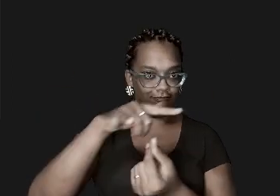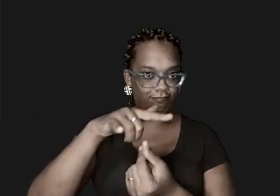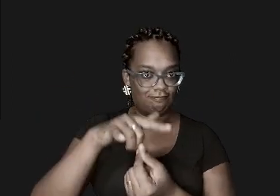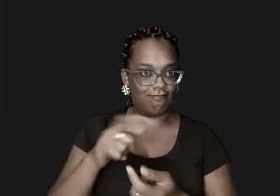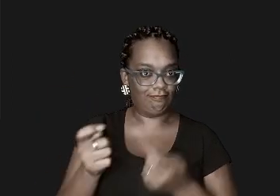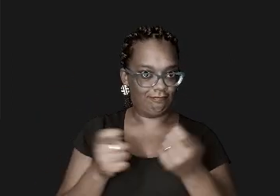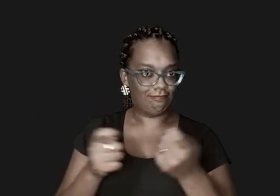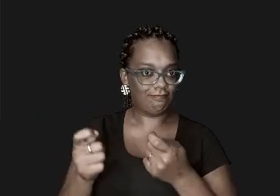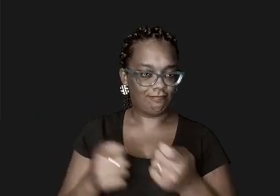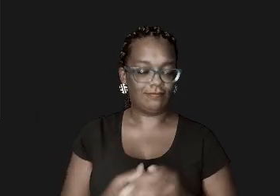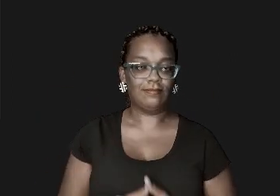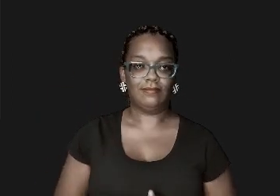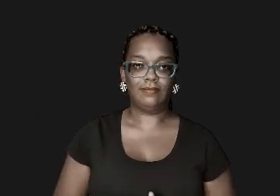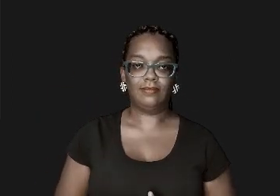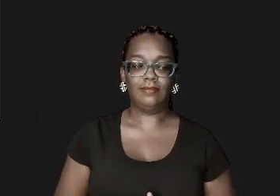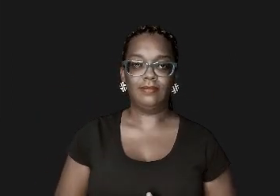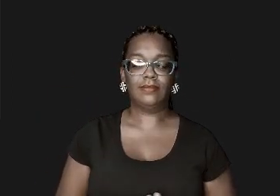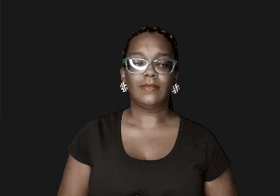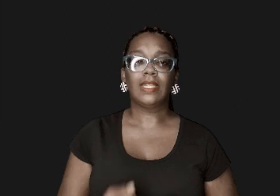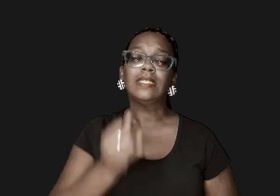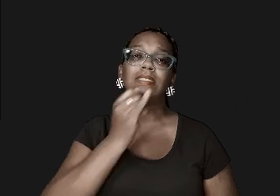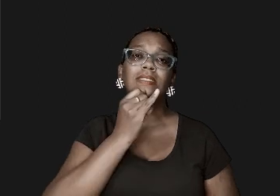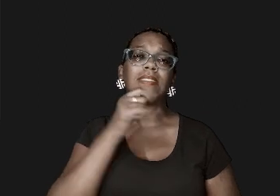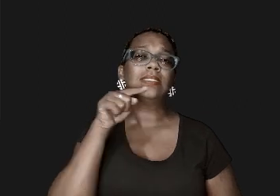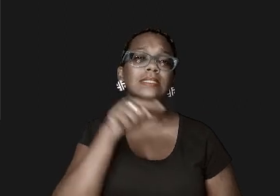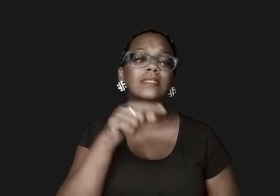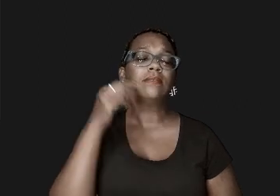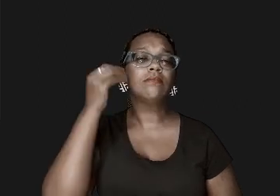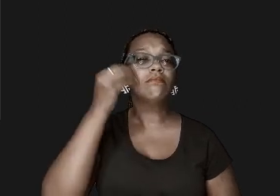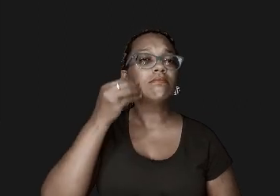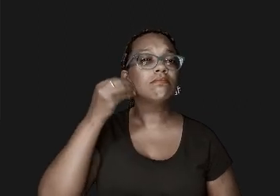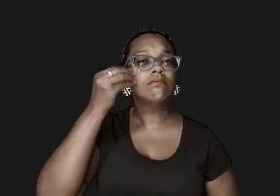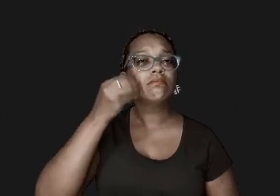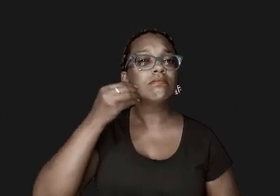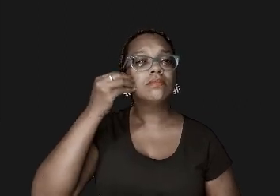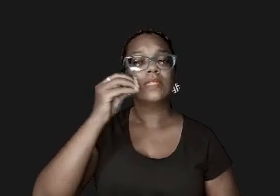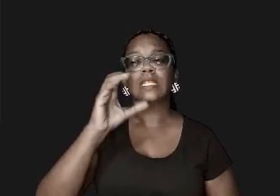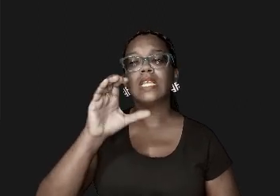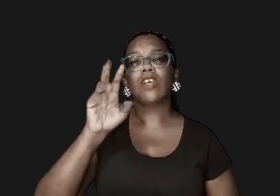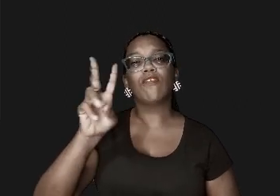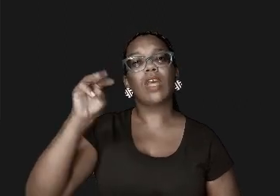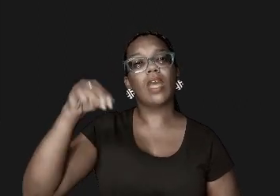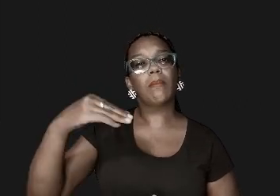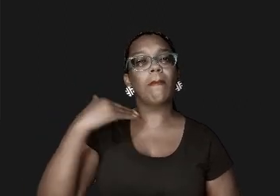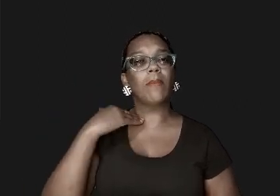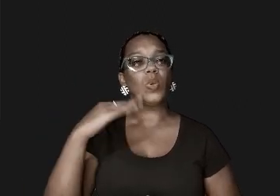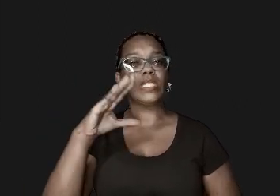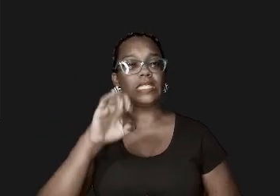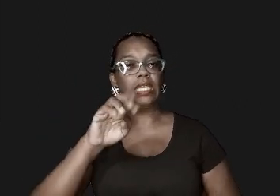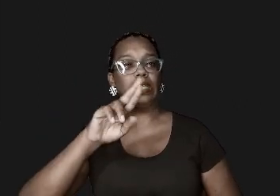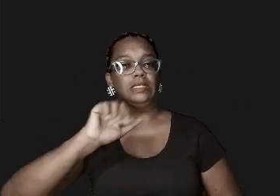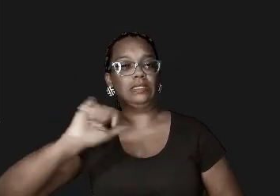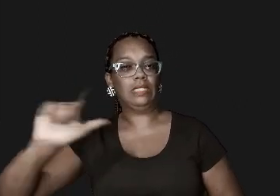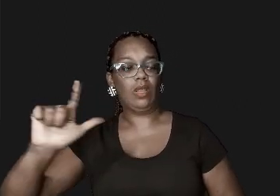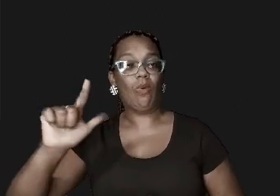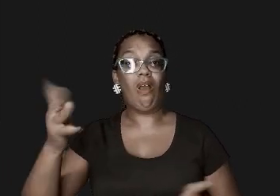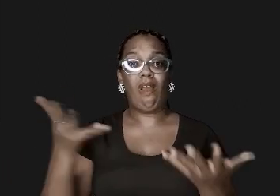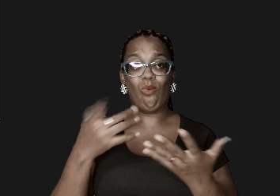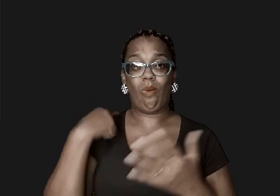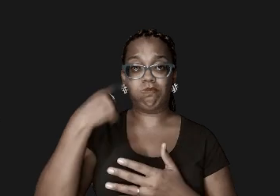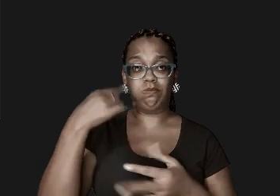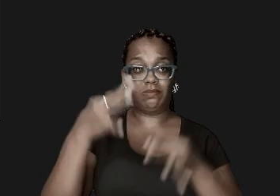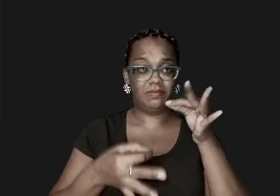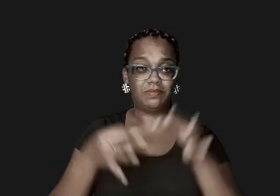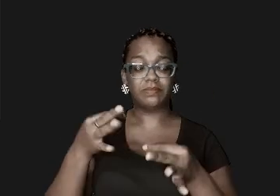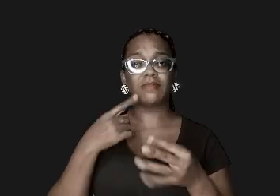tantos e aqui talvez a gente coloca o próprio caso da manipulação isso é de tal forma que nessa